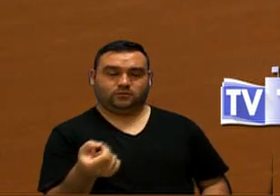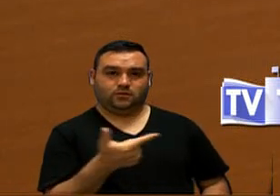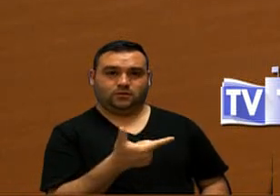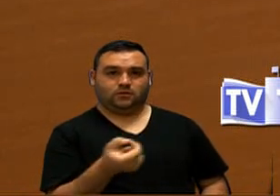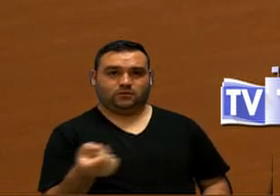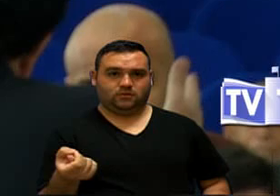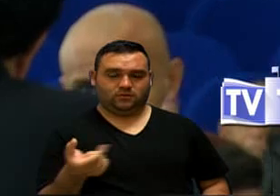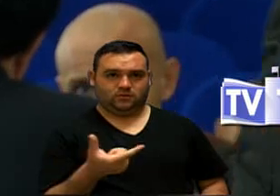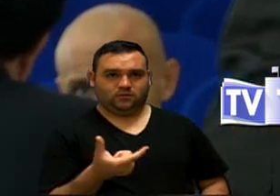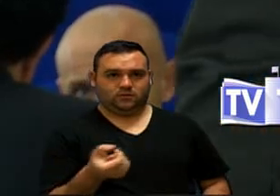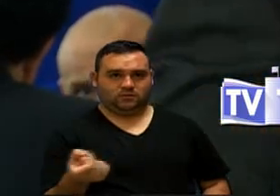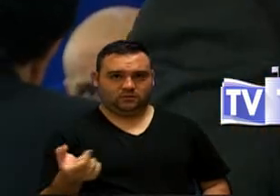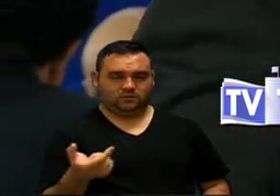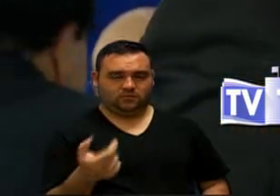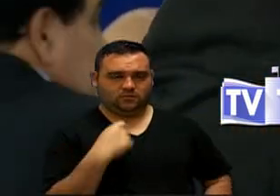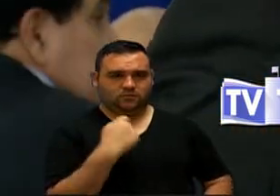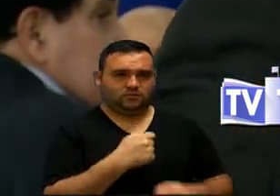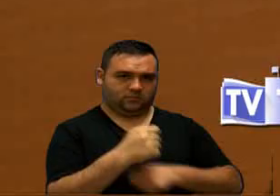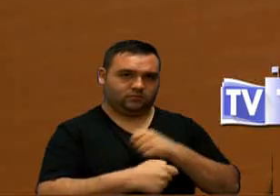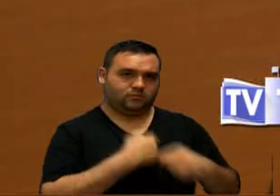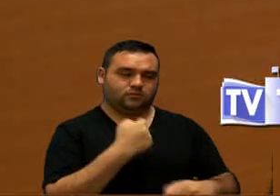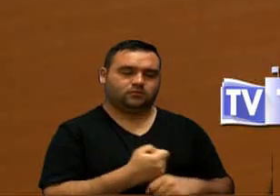presidente.